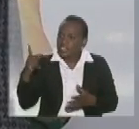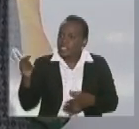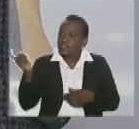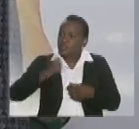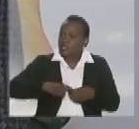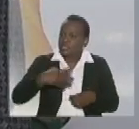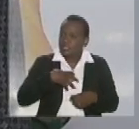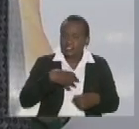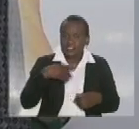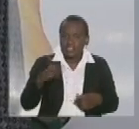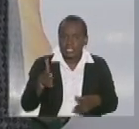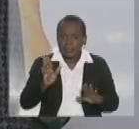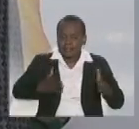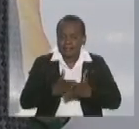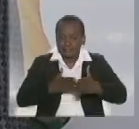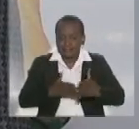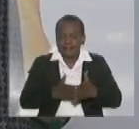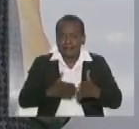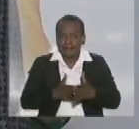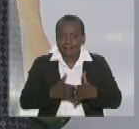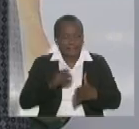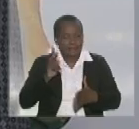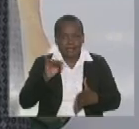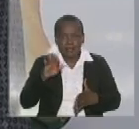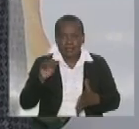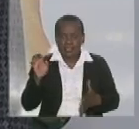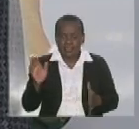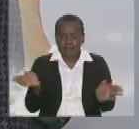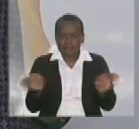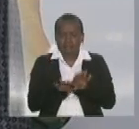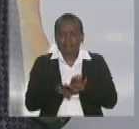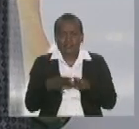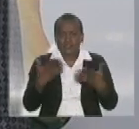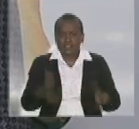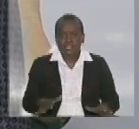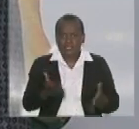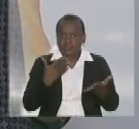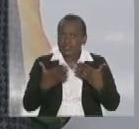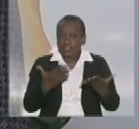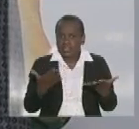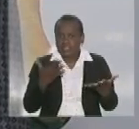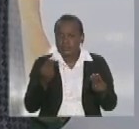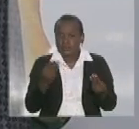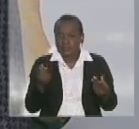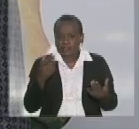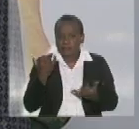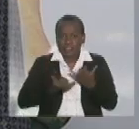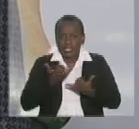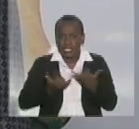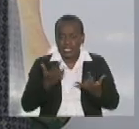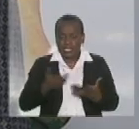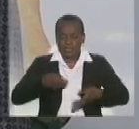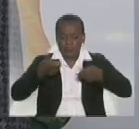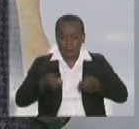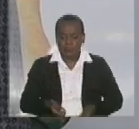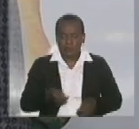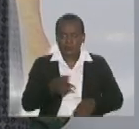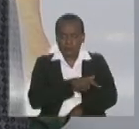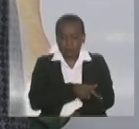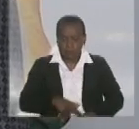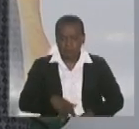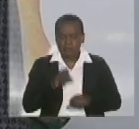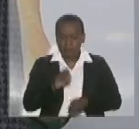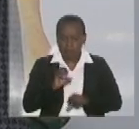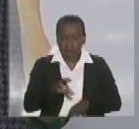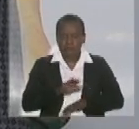isso nos pais e encontrando barreiras, encontrando pais fechados, querendo voltar à coisa mais formal,